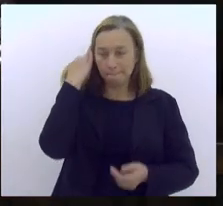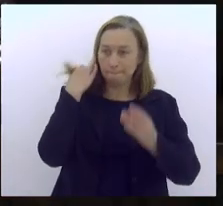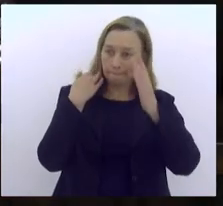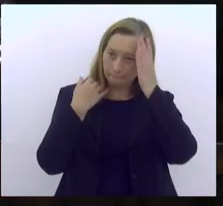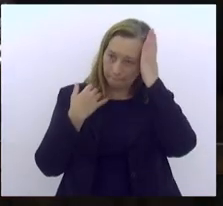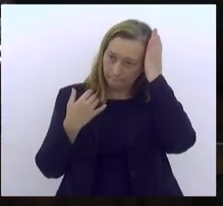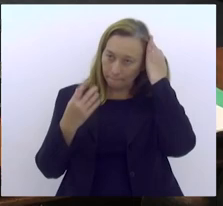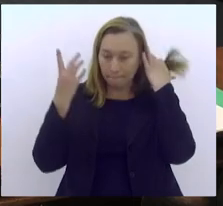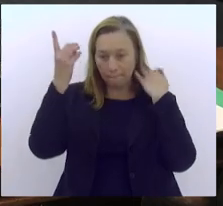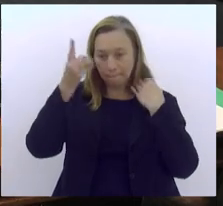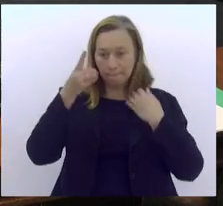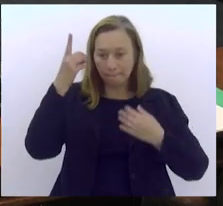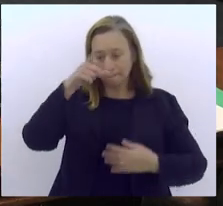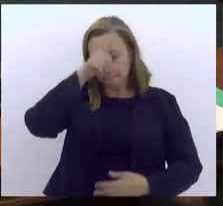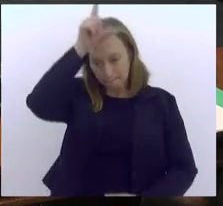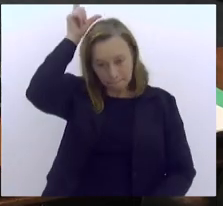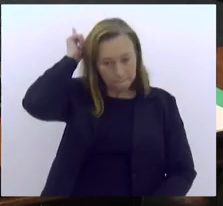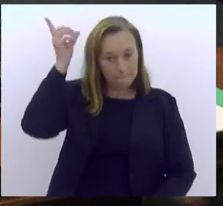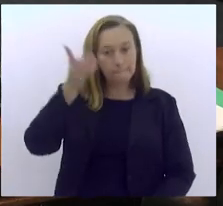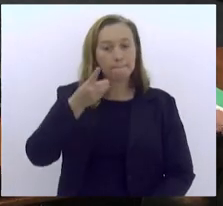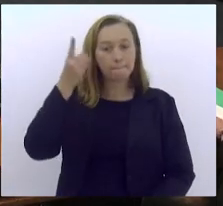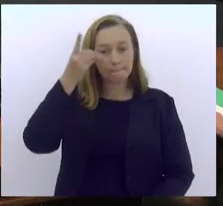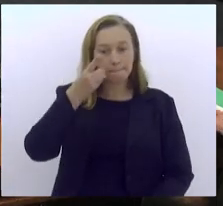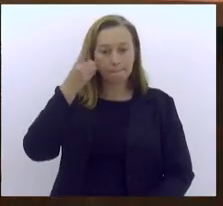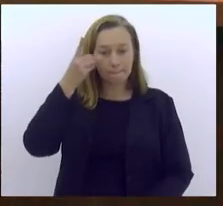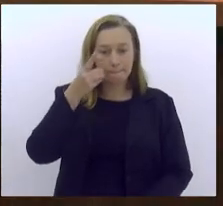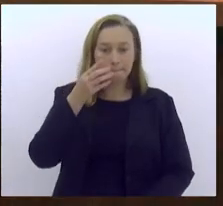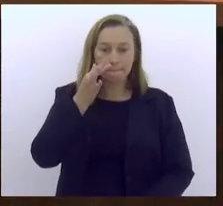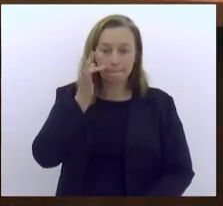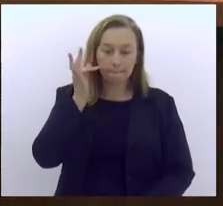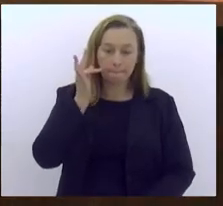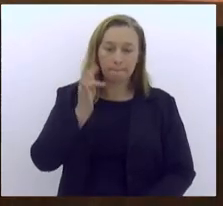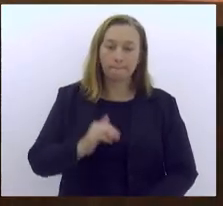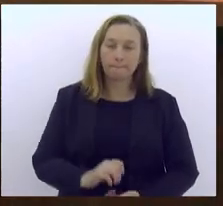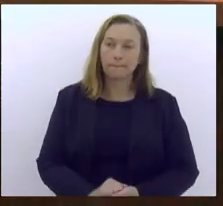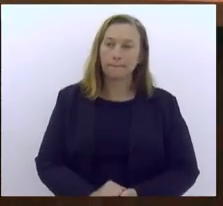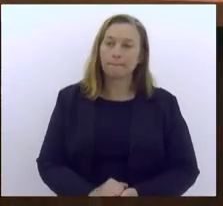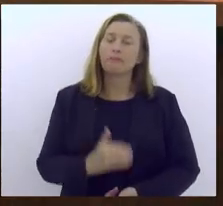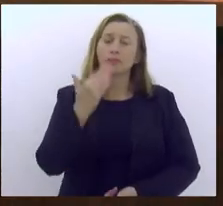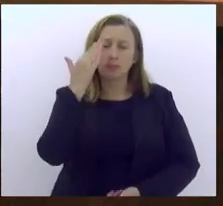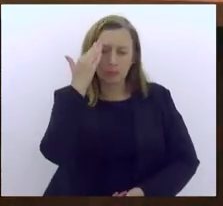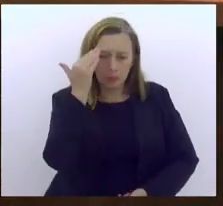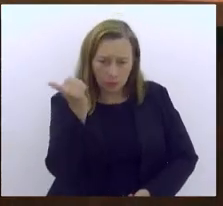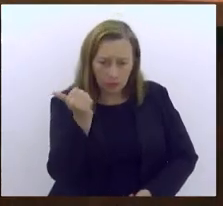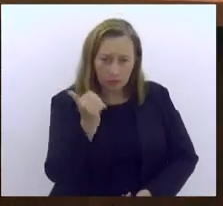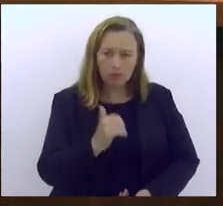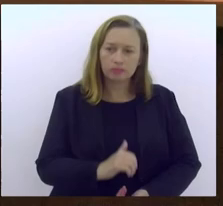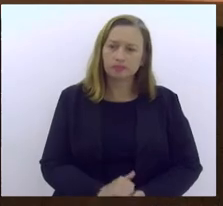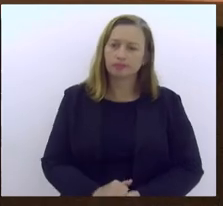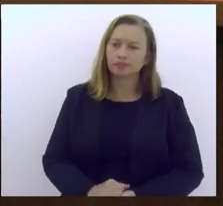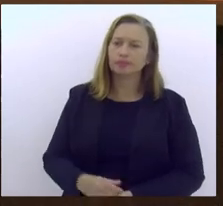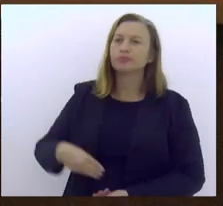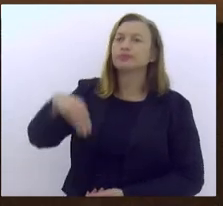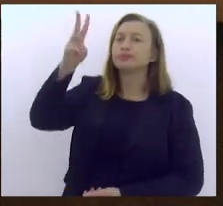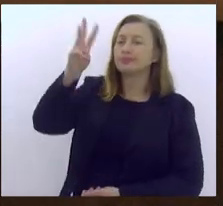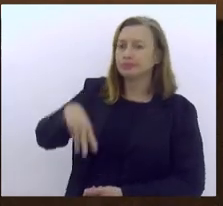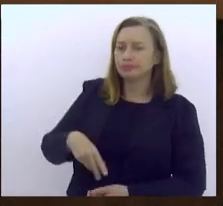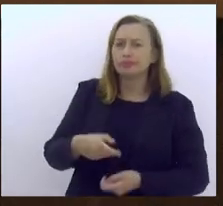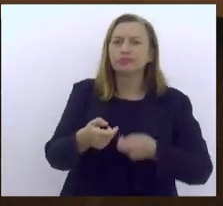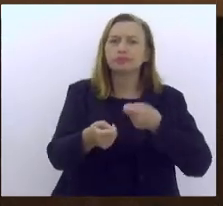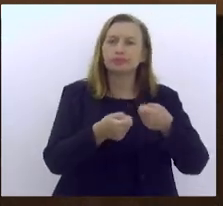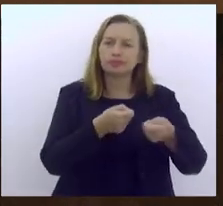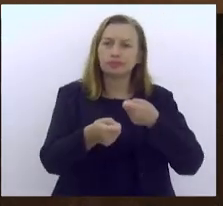Deputado Luiz Paulo, por favor. Deputado Serafim, eu sei, querido, quem faz o controle